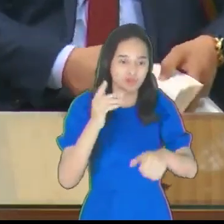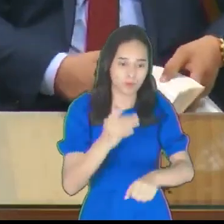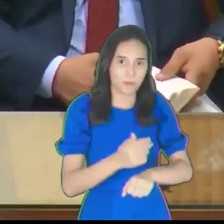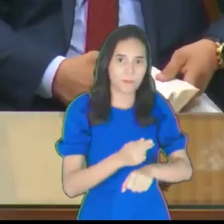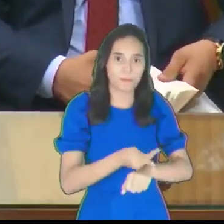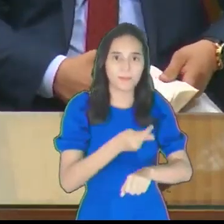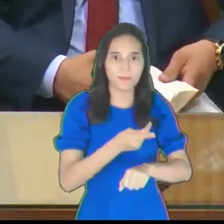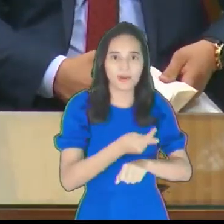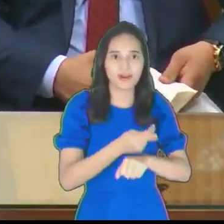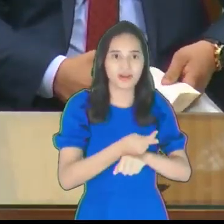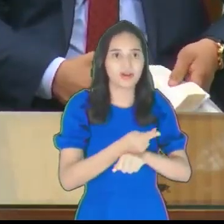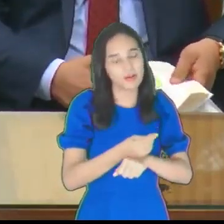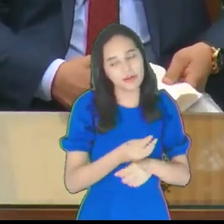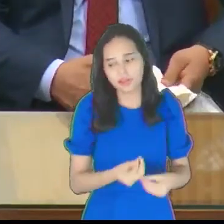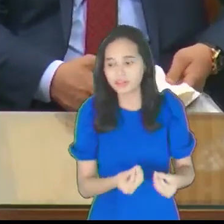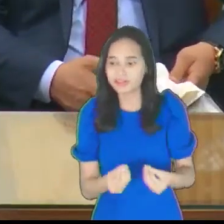de